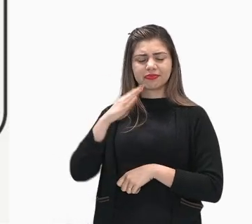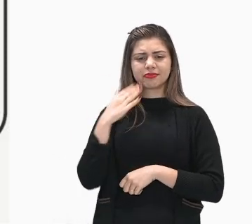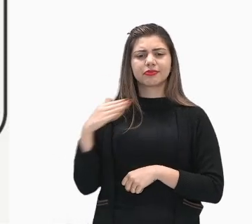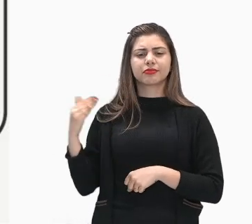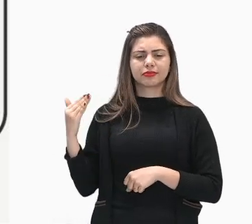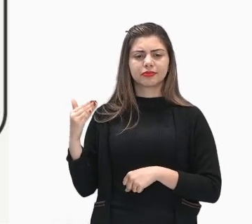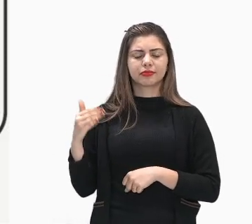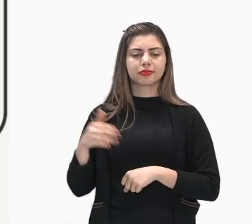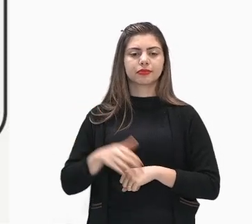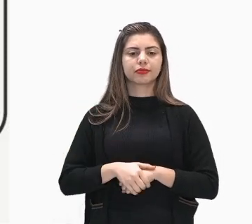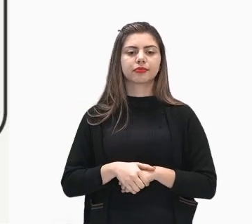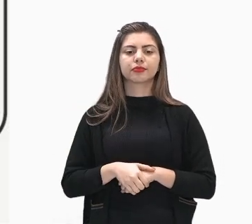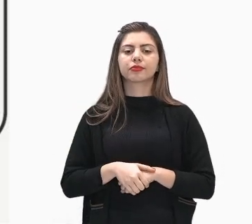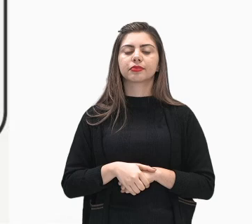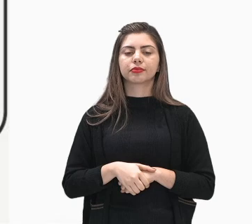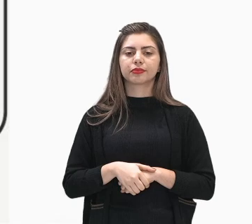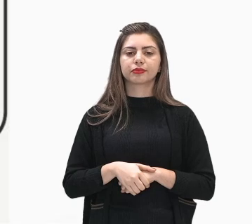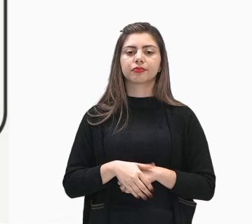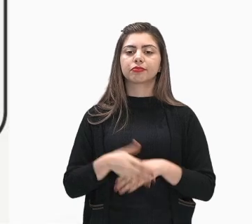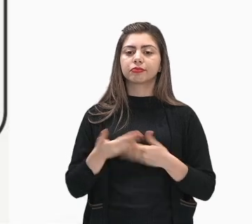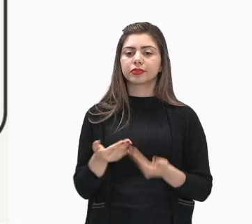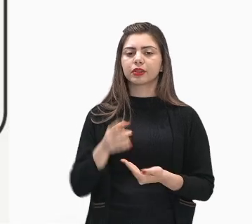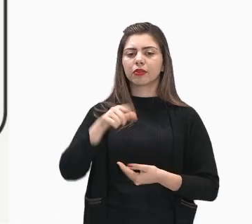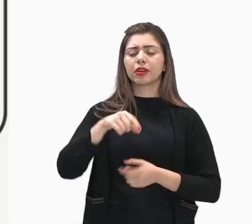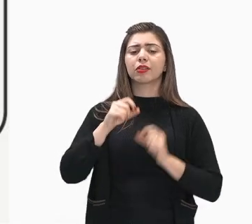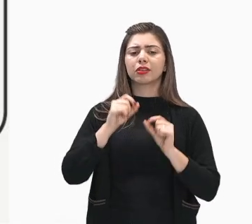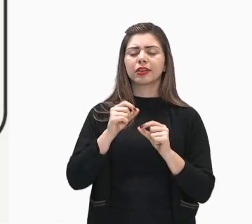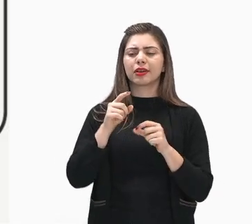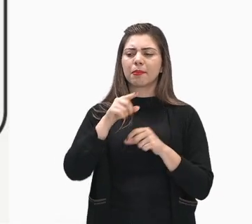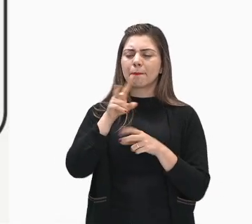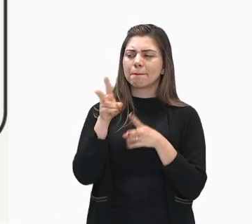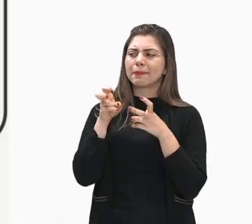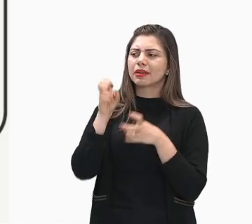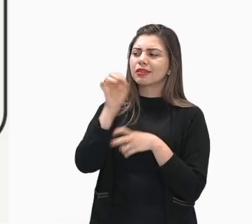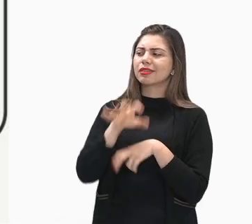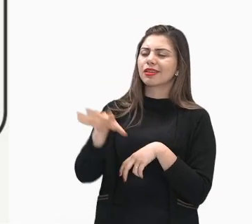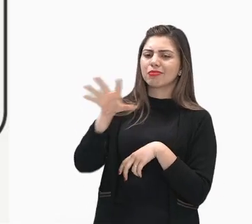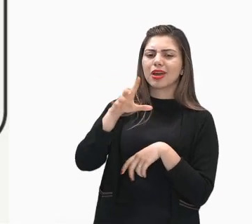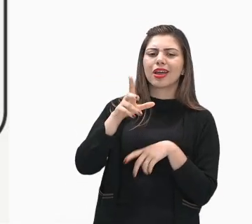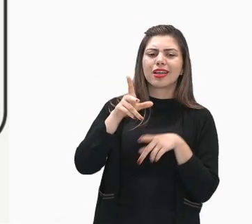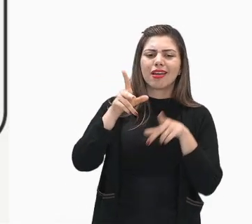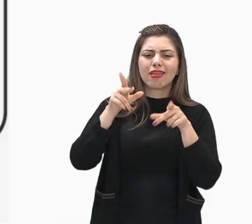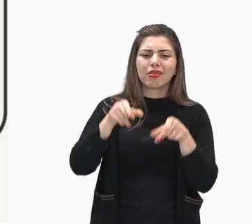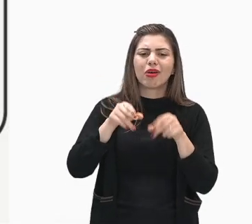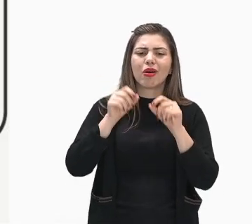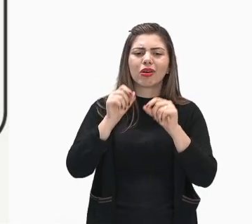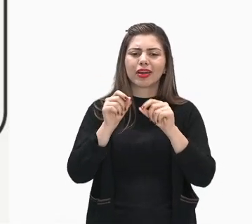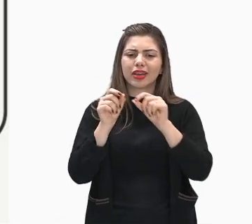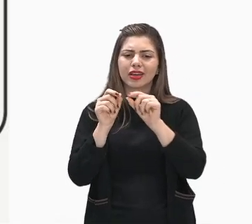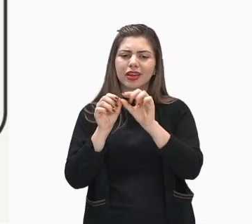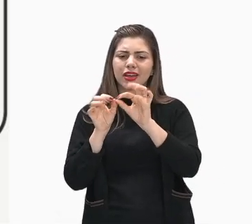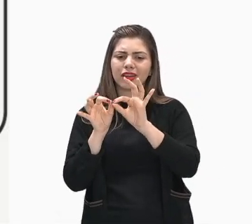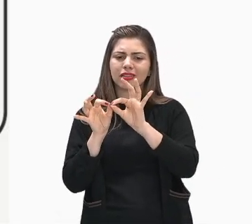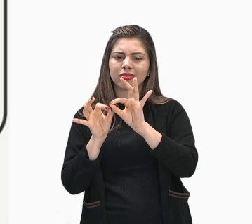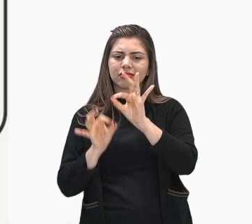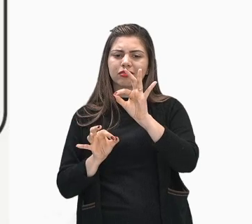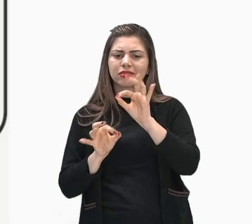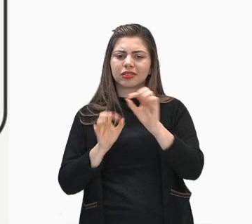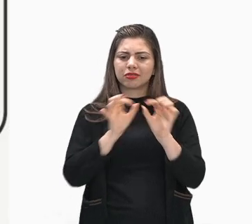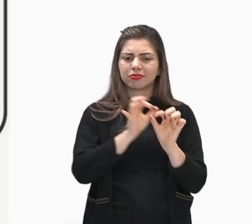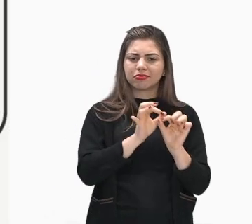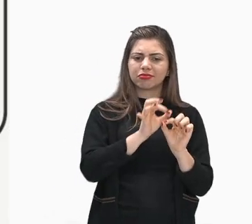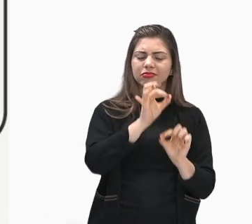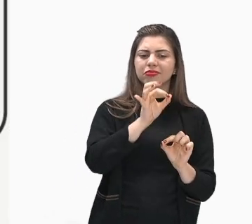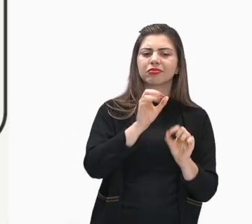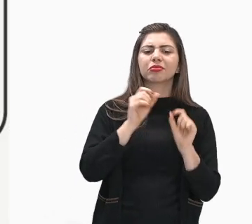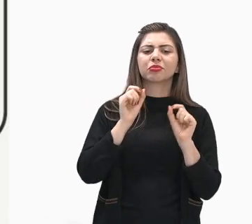que eu chamo aqui de linhas de indução, pessoal? Você pode perceber na imagem que existem linhas aqui, ó, de indução, ó, linhas. Essas linhas elas